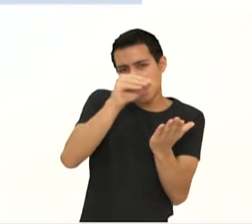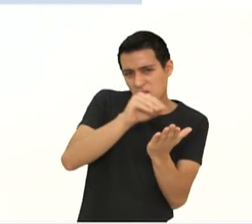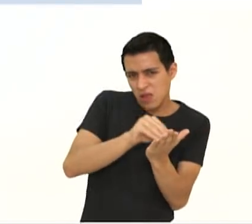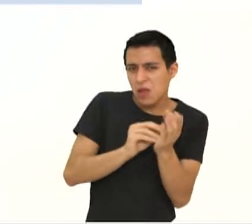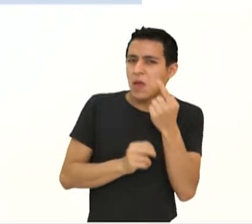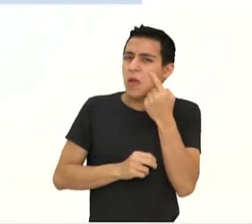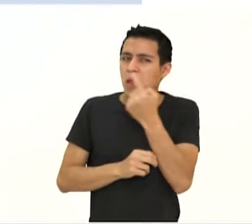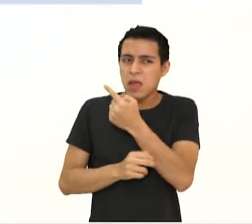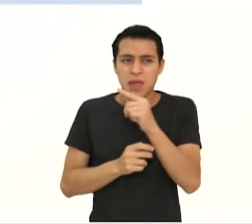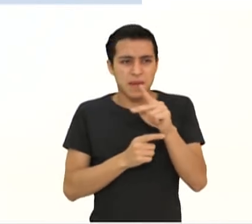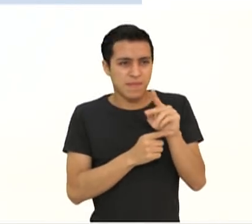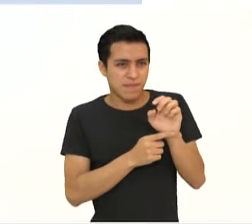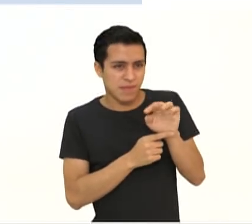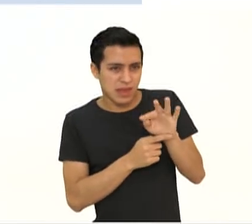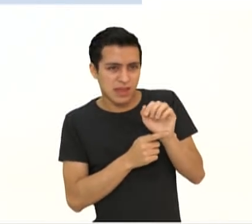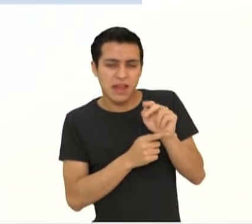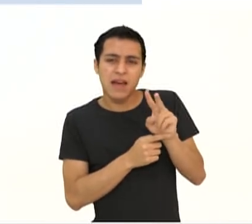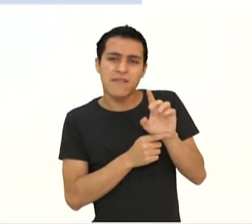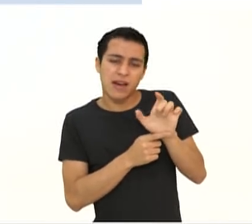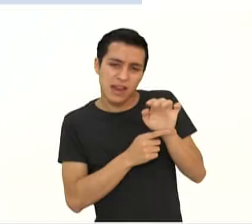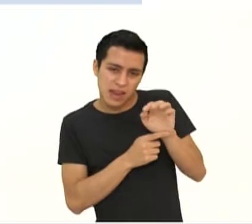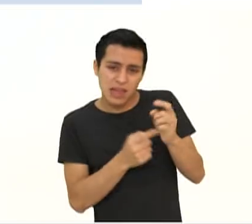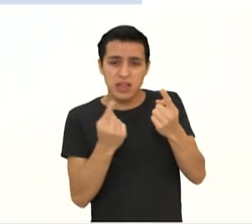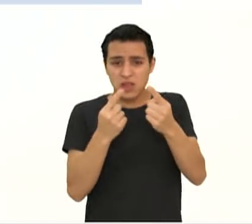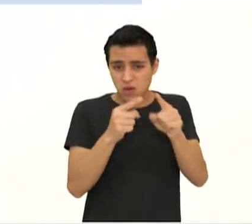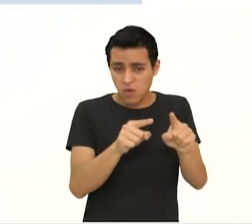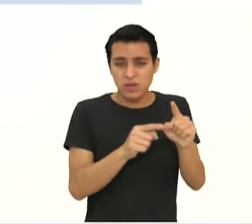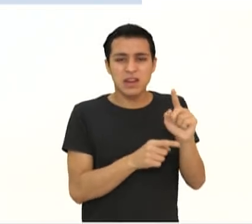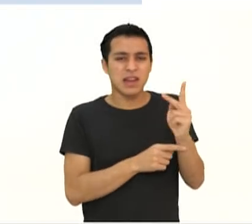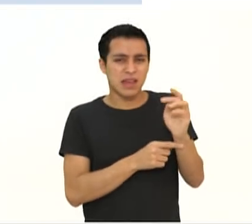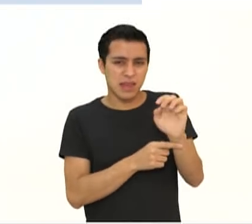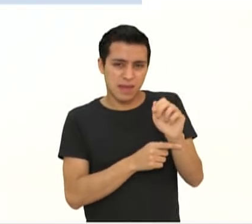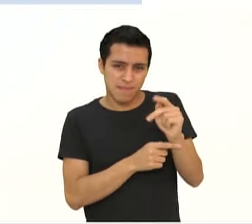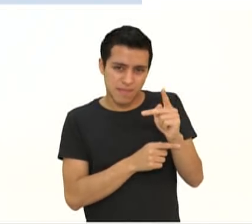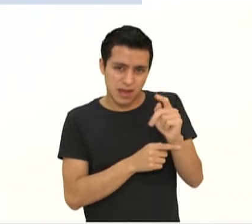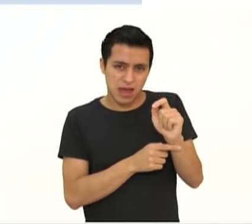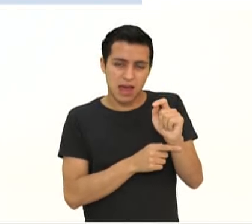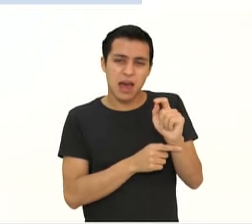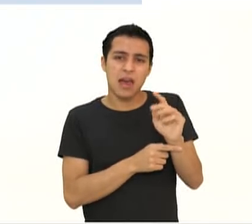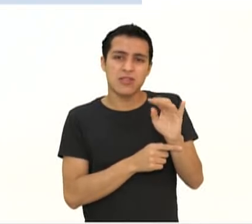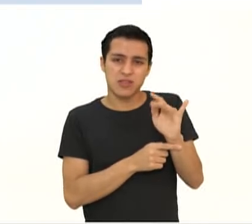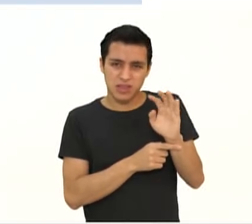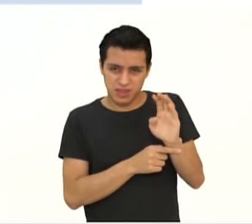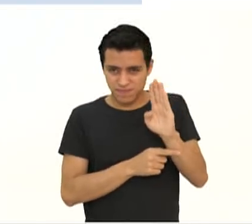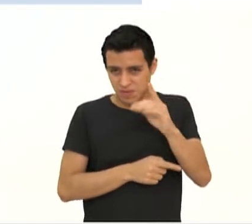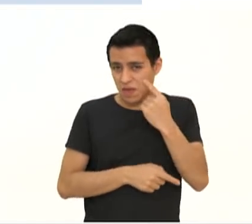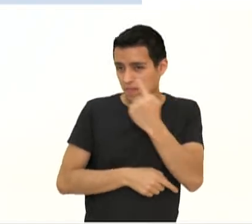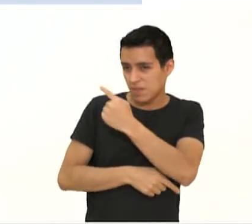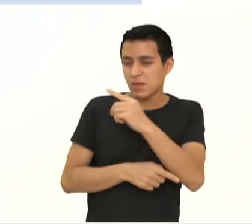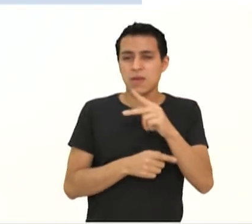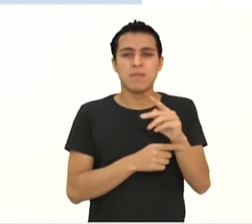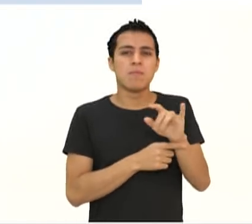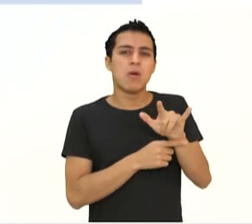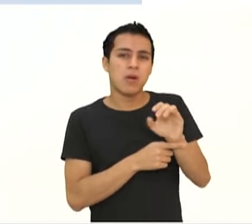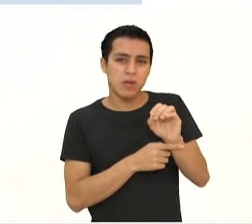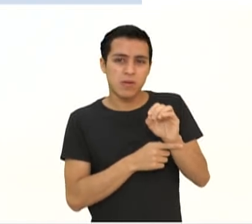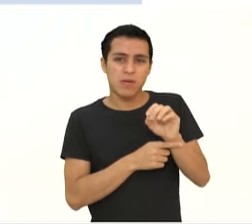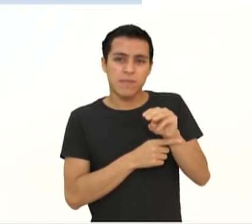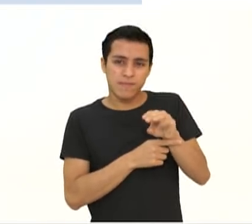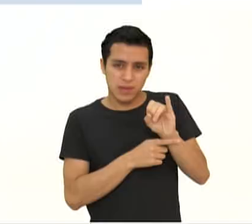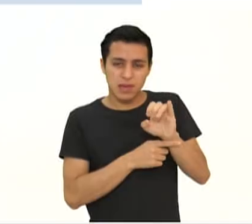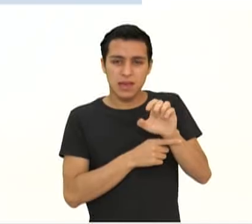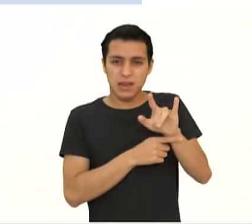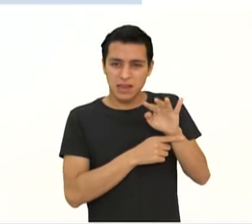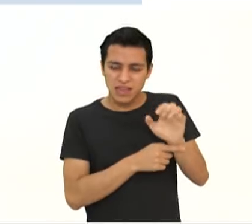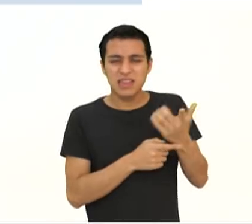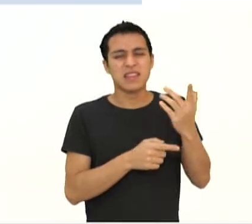a pentavalente, que protege contra o vírus da hepatite B, a vacina da poliomielite, rotavírus,